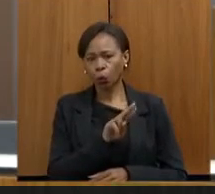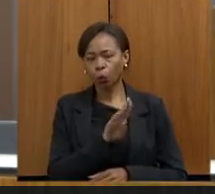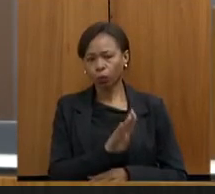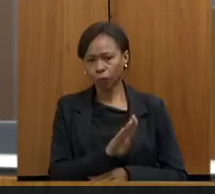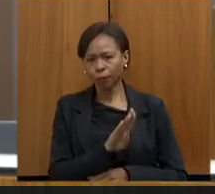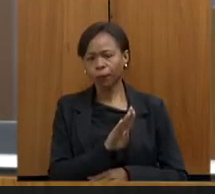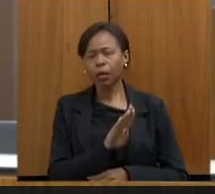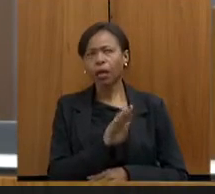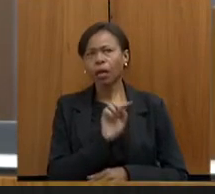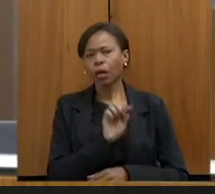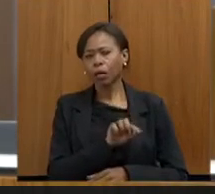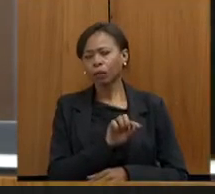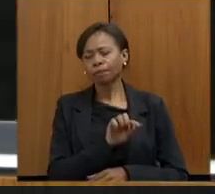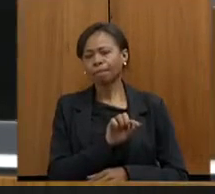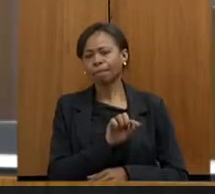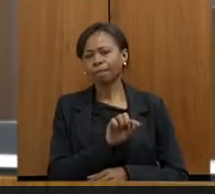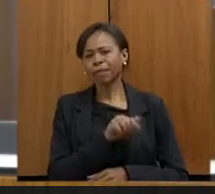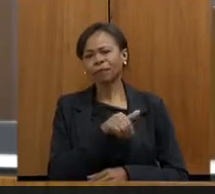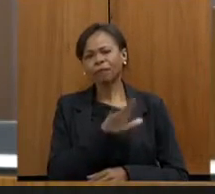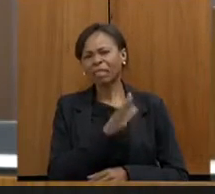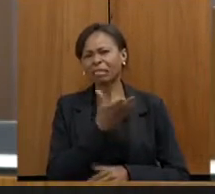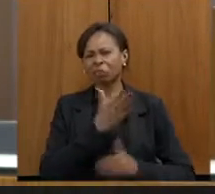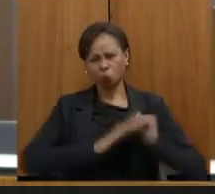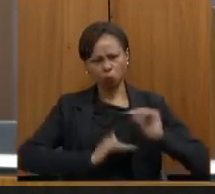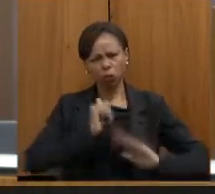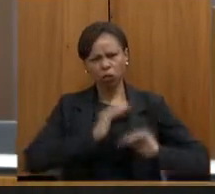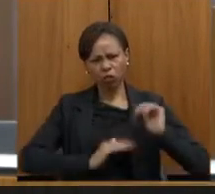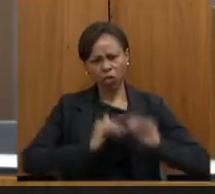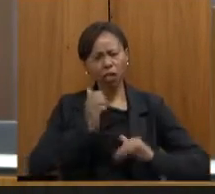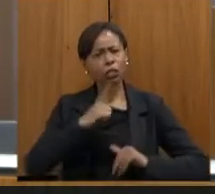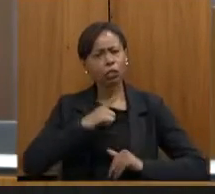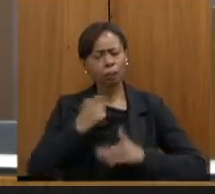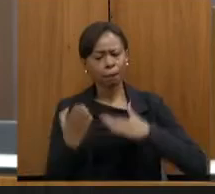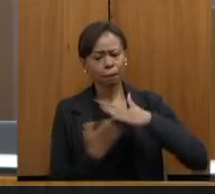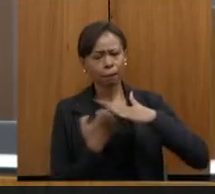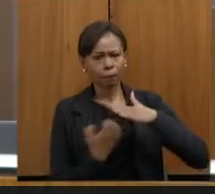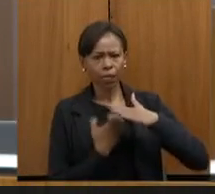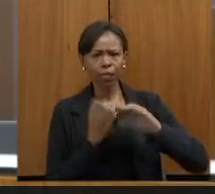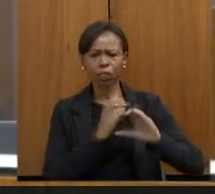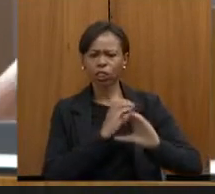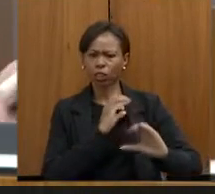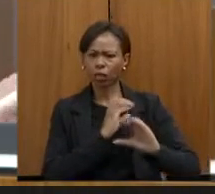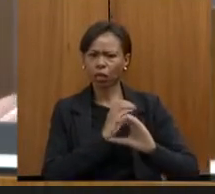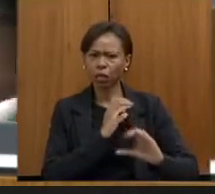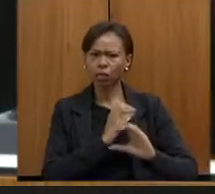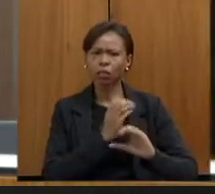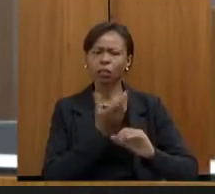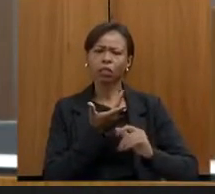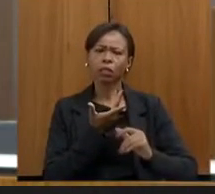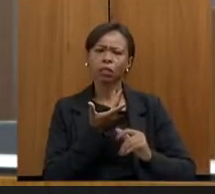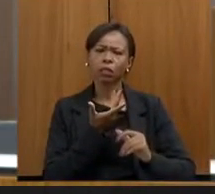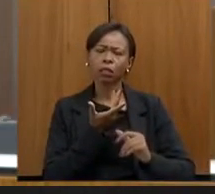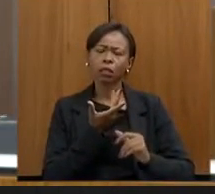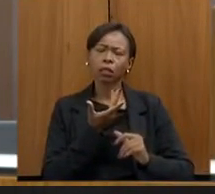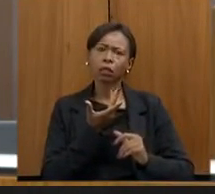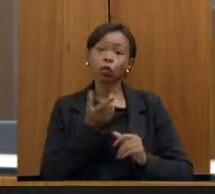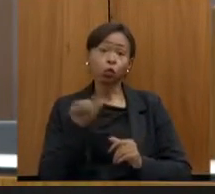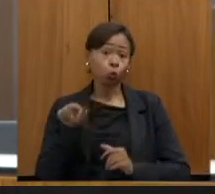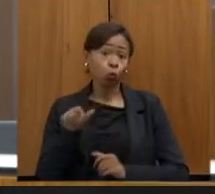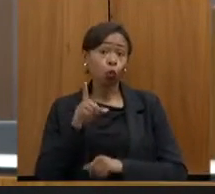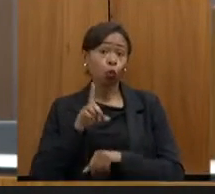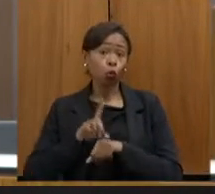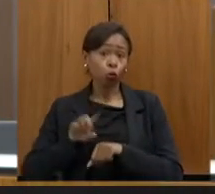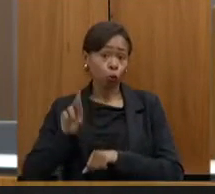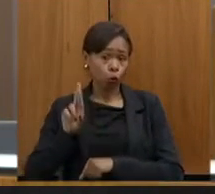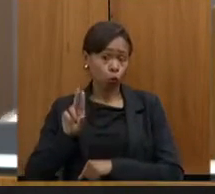muitas empresas de engenharia que cuidavam sobre a temática. O doutor Douglas até colocou na sua